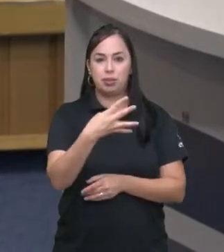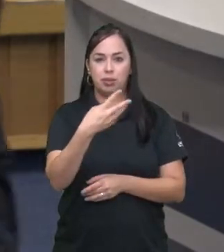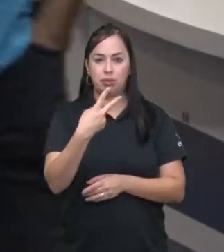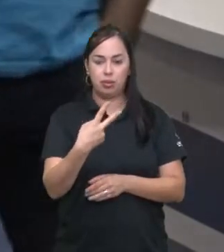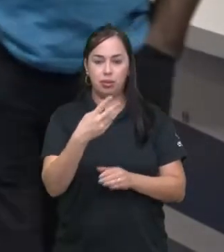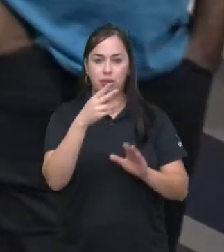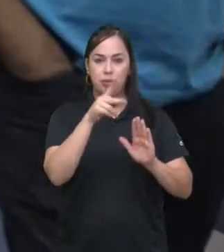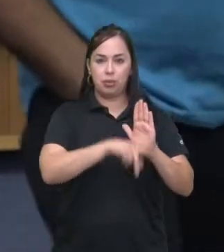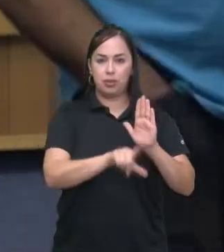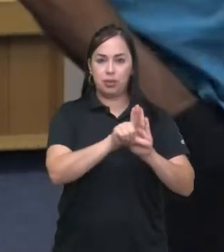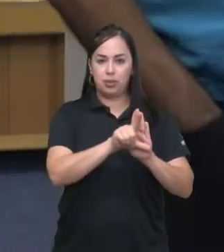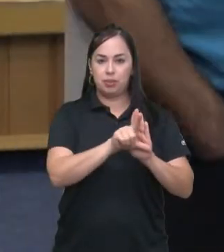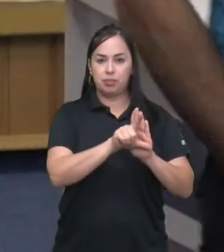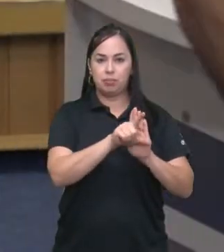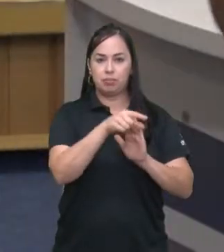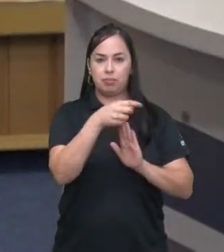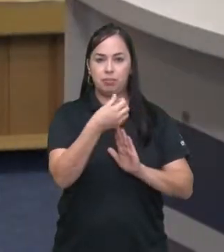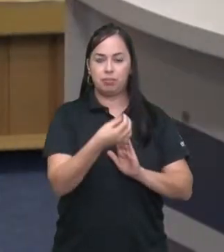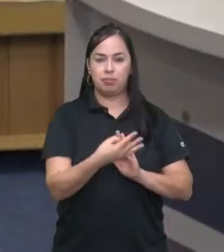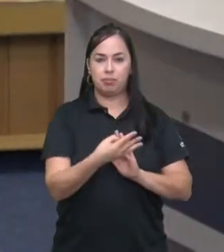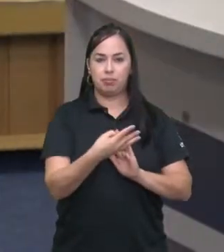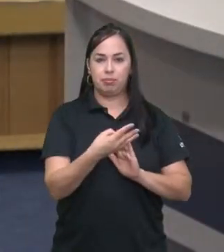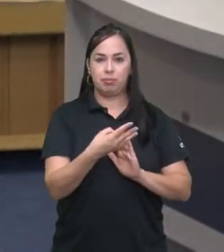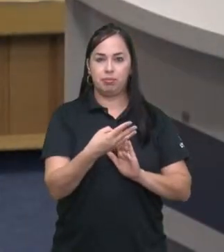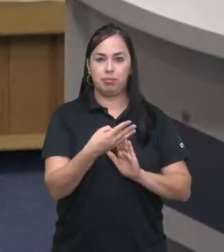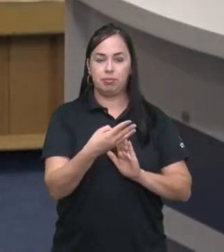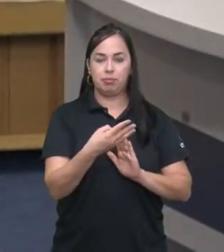542/2022, projeto de lei número